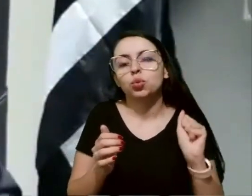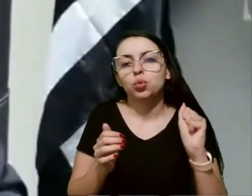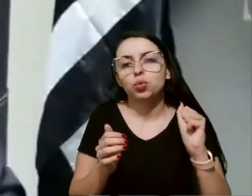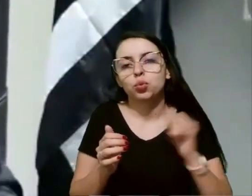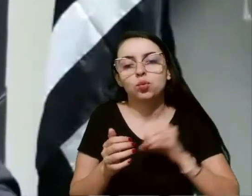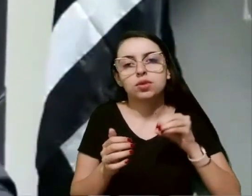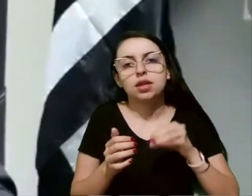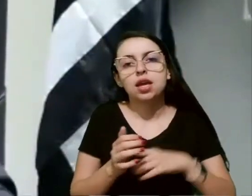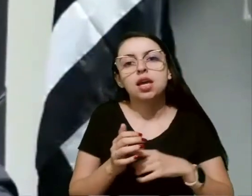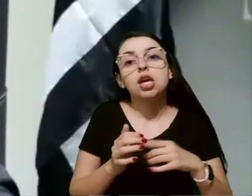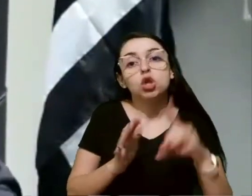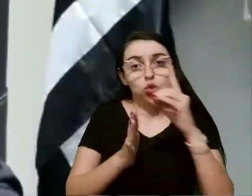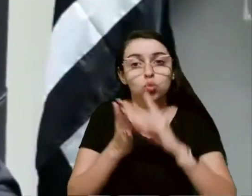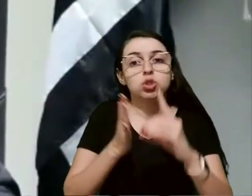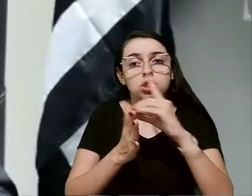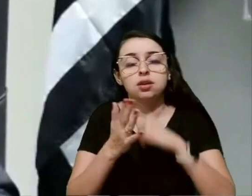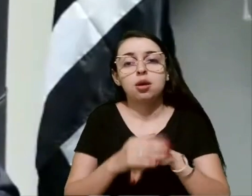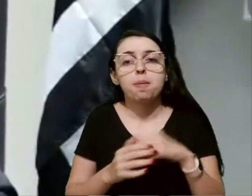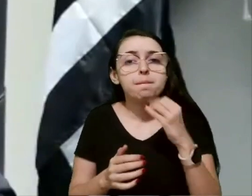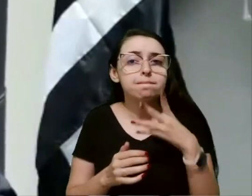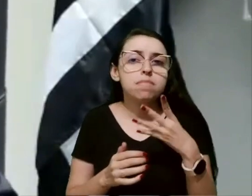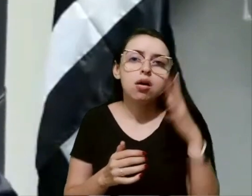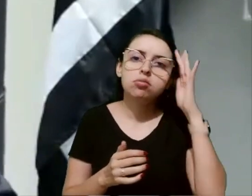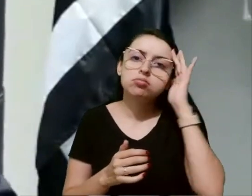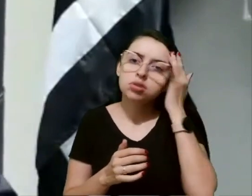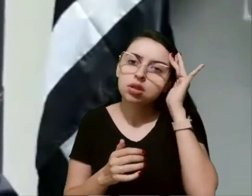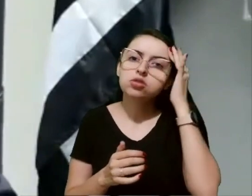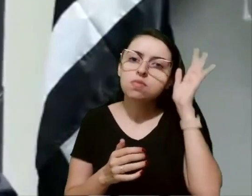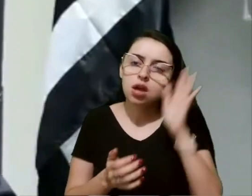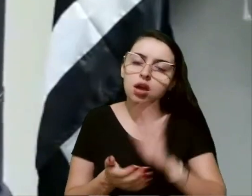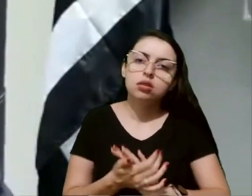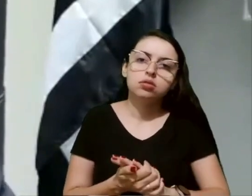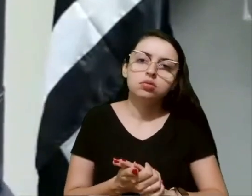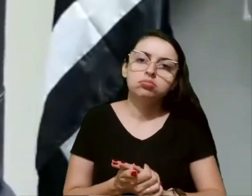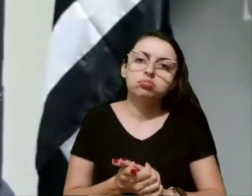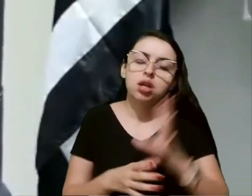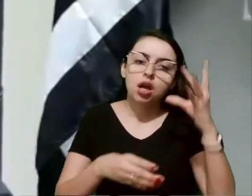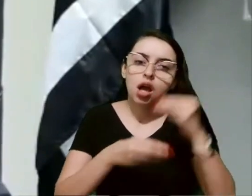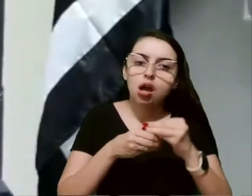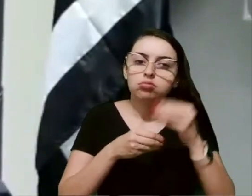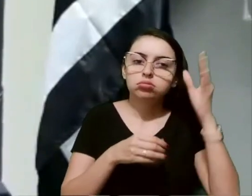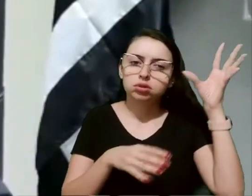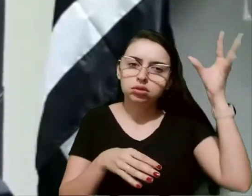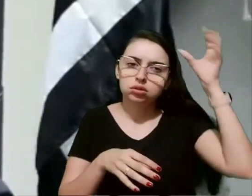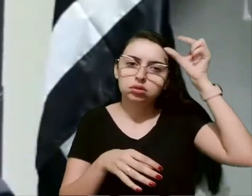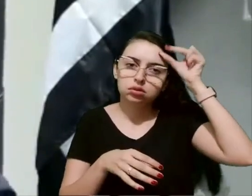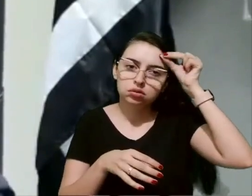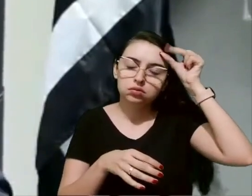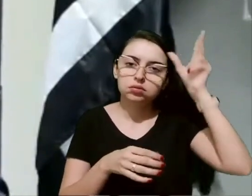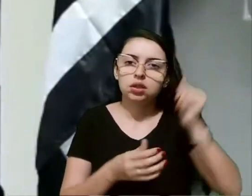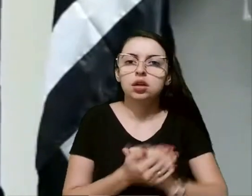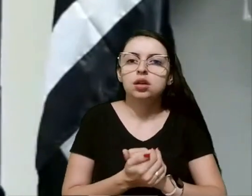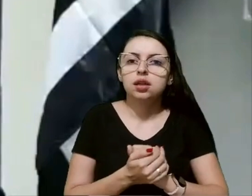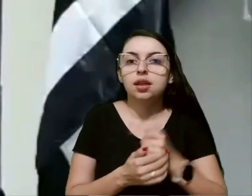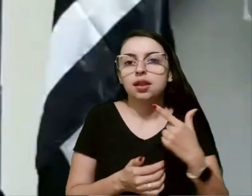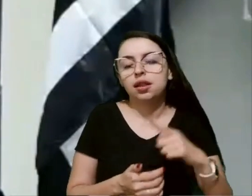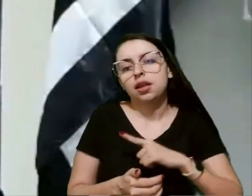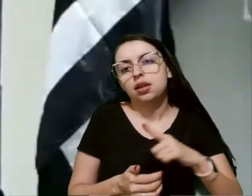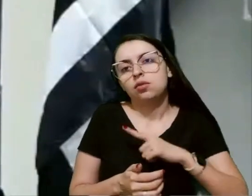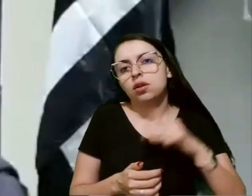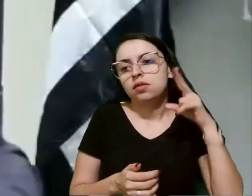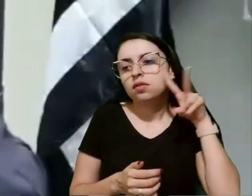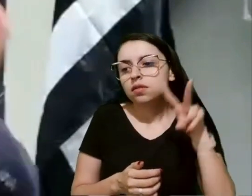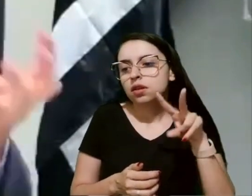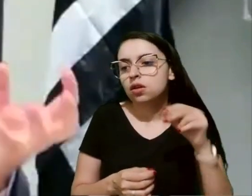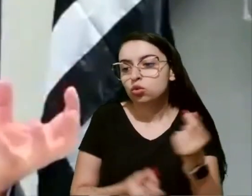é o exercício do bom senso, né. O bom senso é um cálculo racional, e o cálculo racional ele precisa de algumas premissas. Você tem que ter uma visão